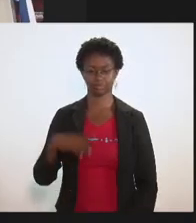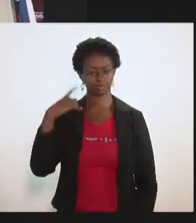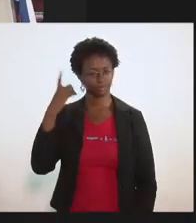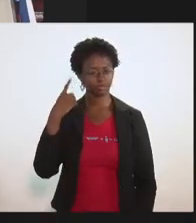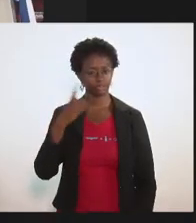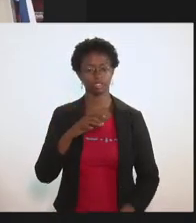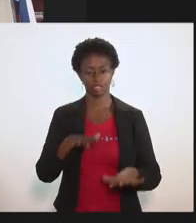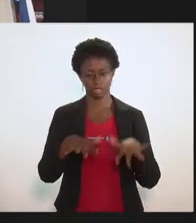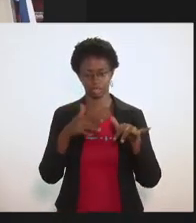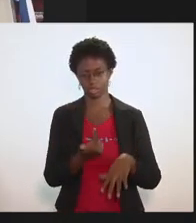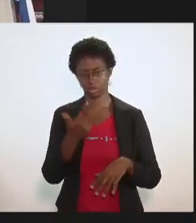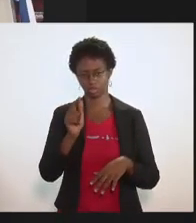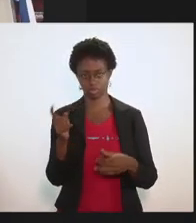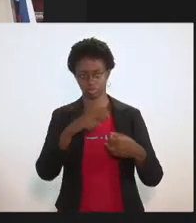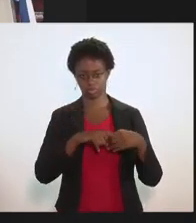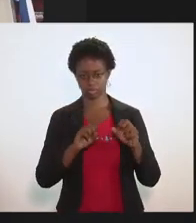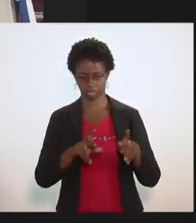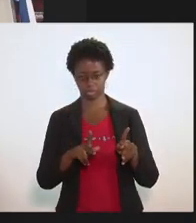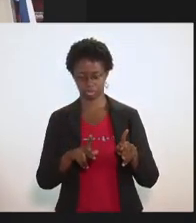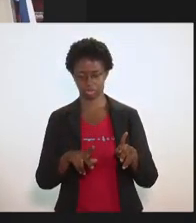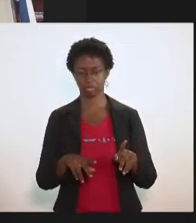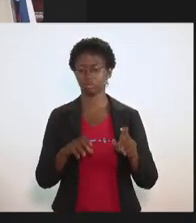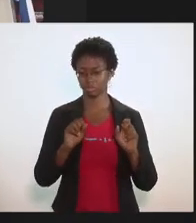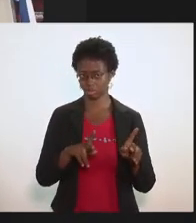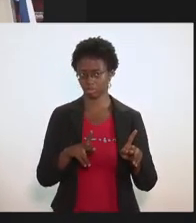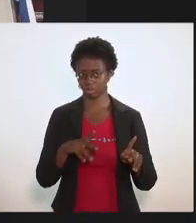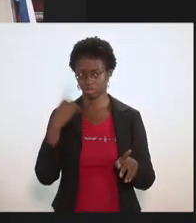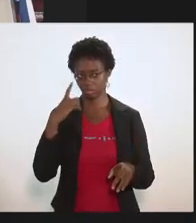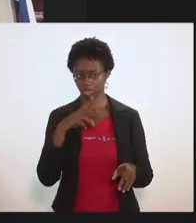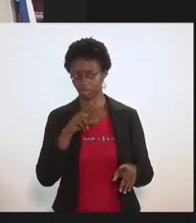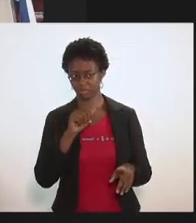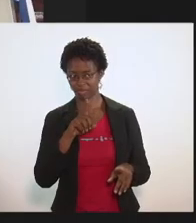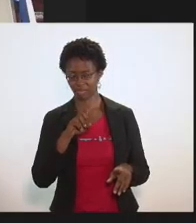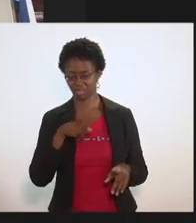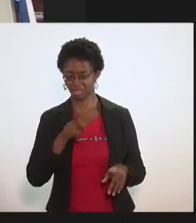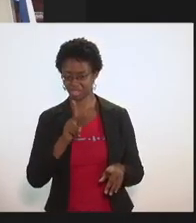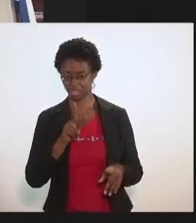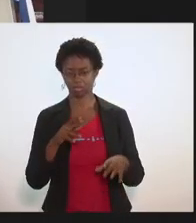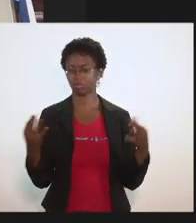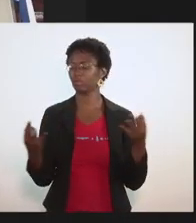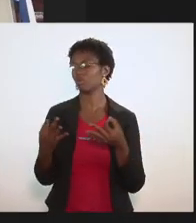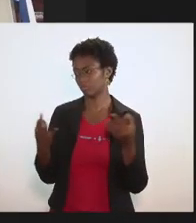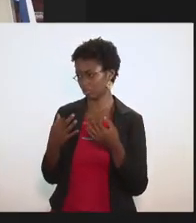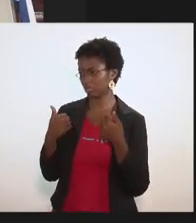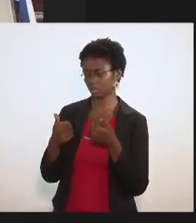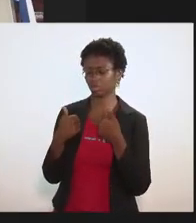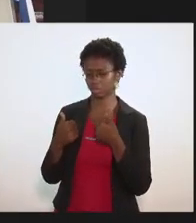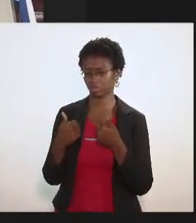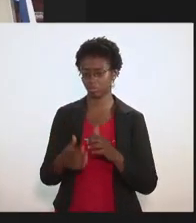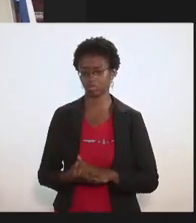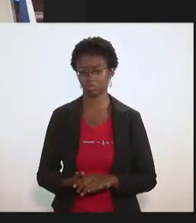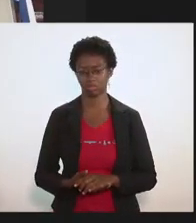a lei existente. Tudo bem, Márcio, eu devolvo aqui. Devolvo à presidência.